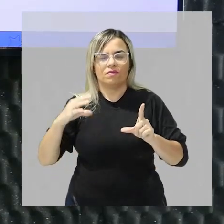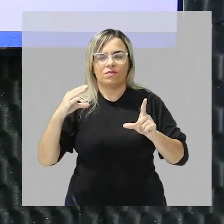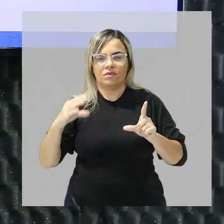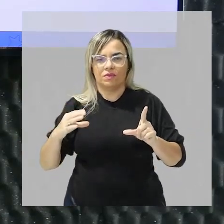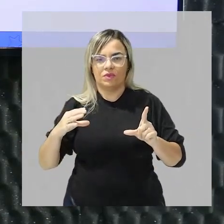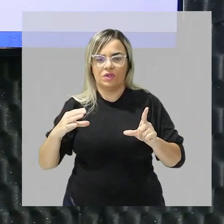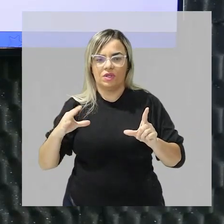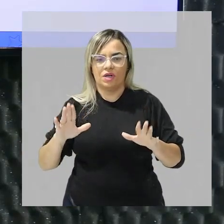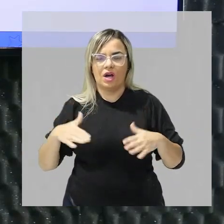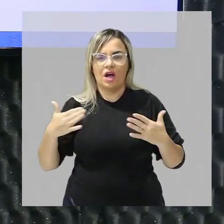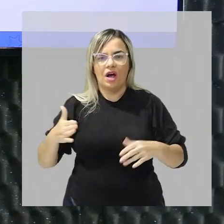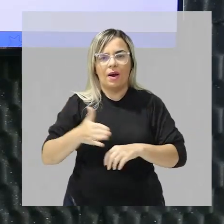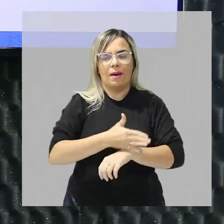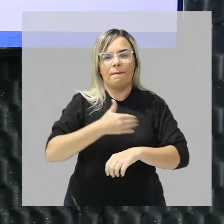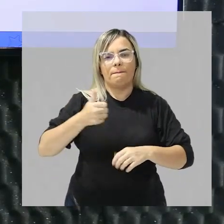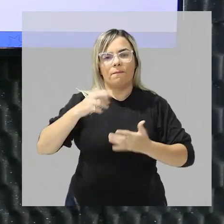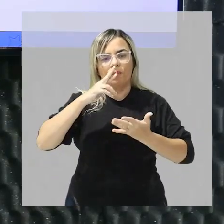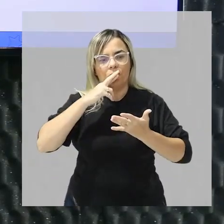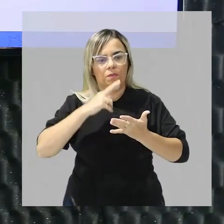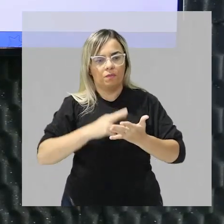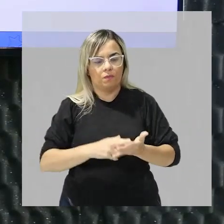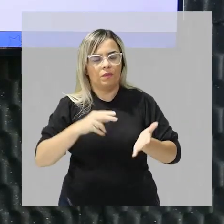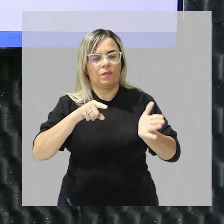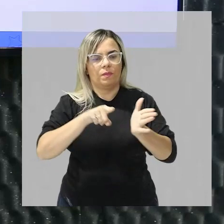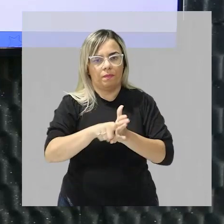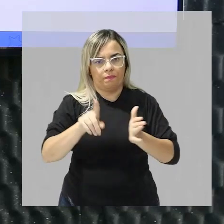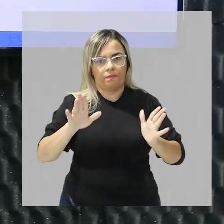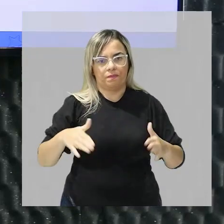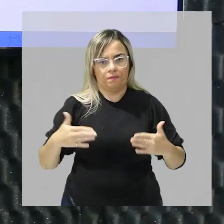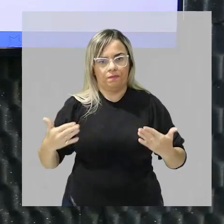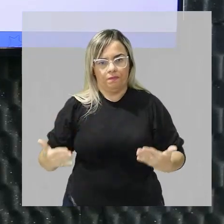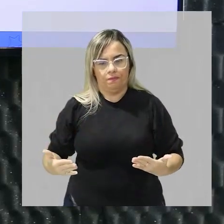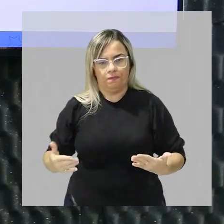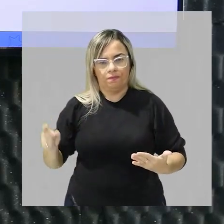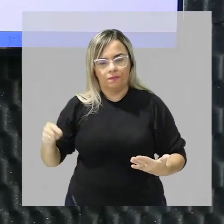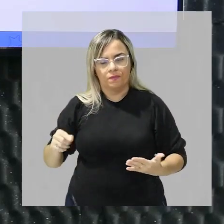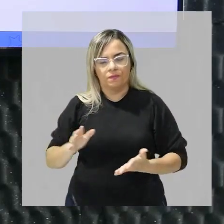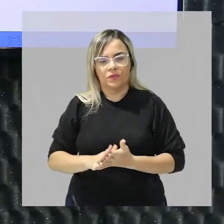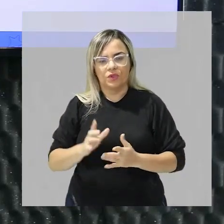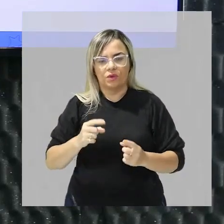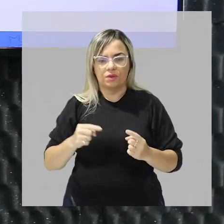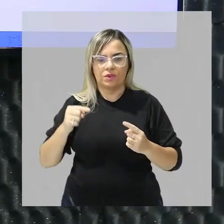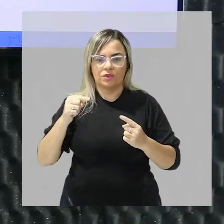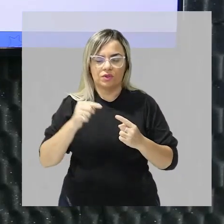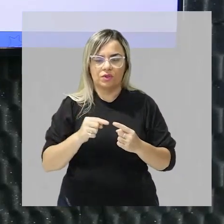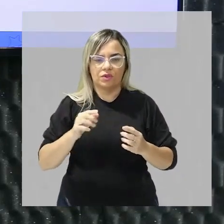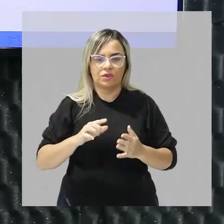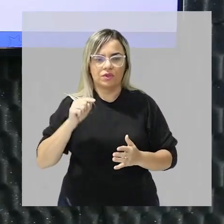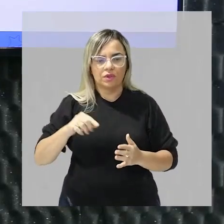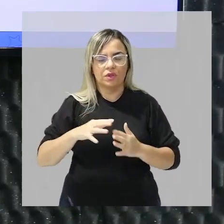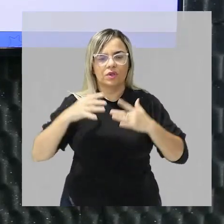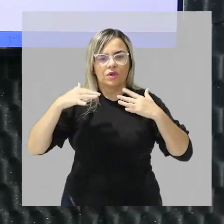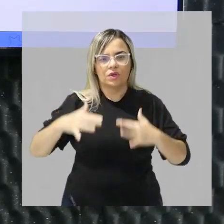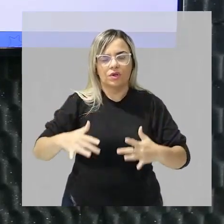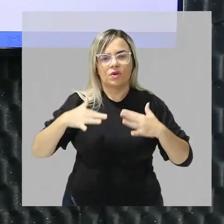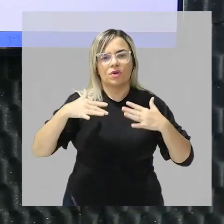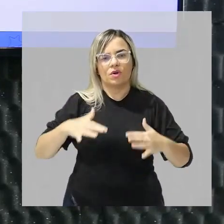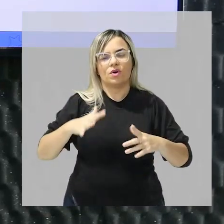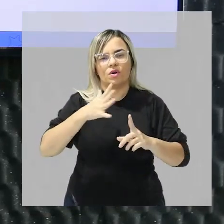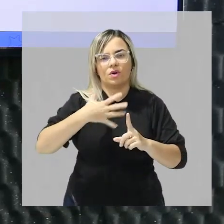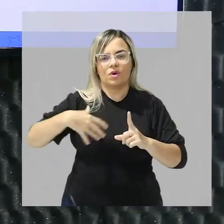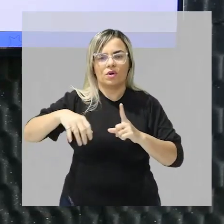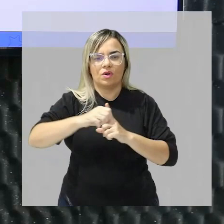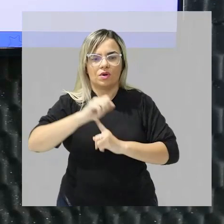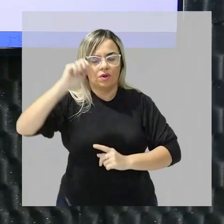até agora, é a que melhor responde a nossa pergunta. A intenção do movimento negro unificado e a estratégia utilizada